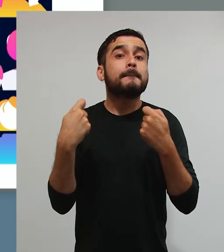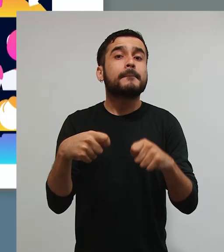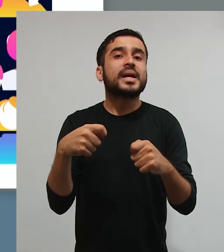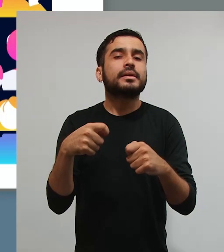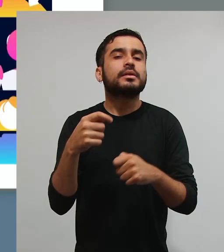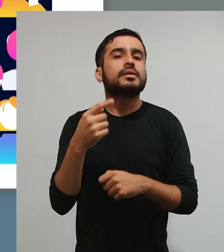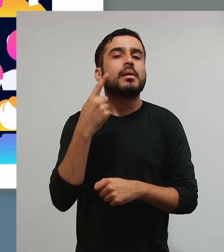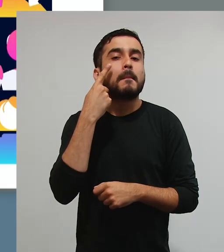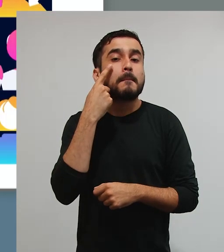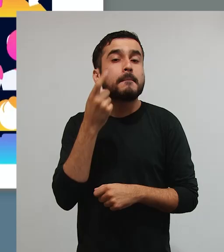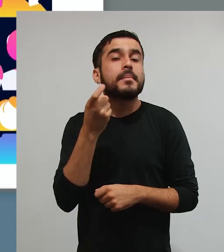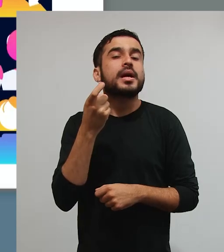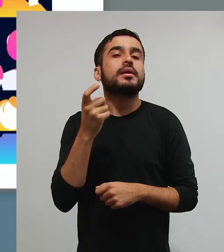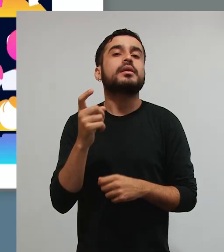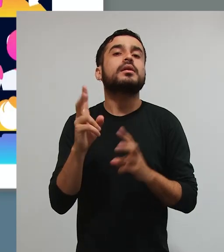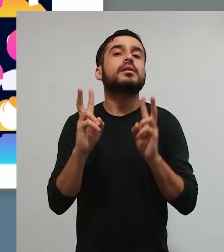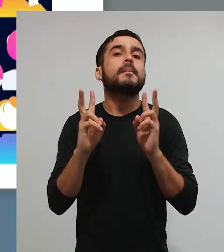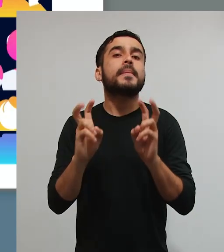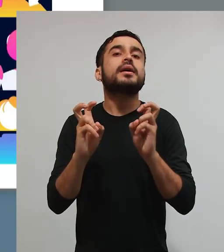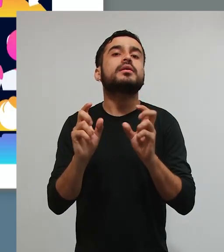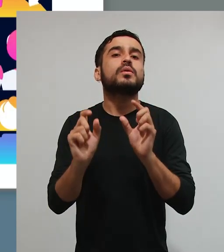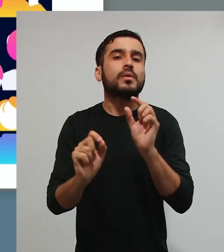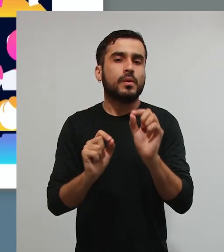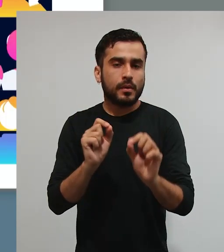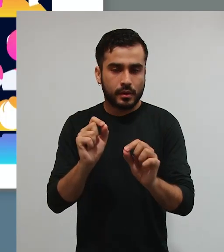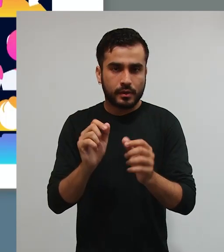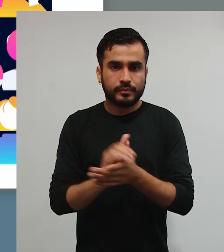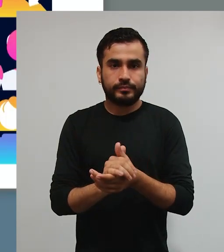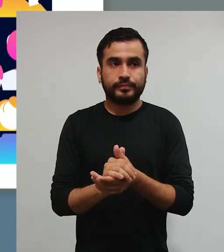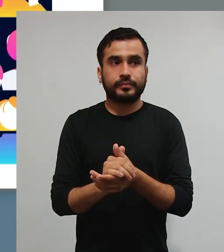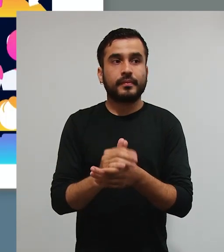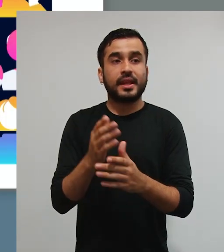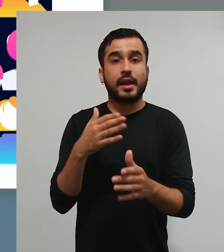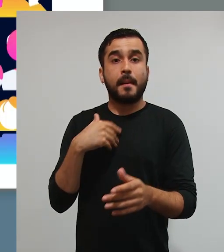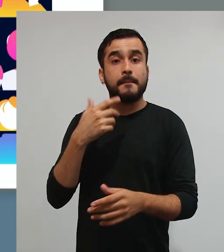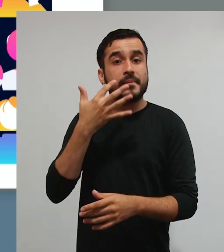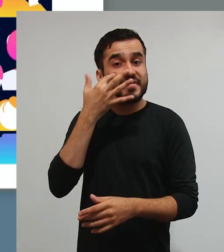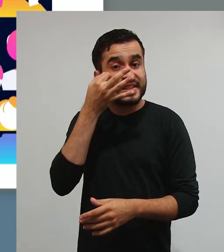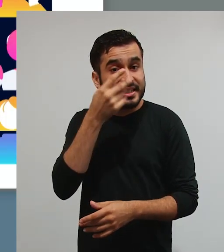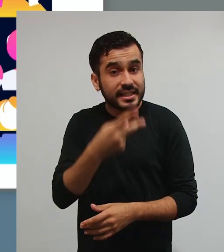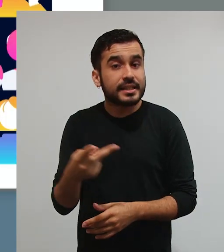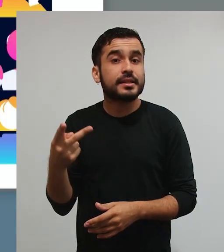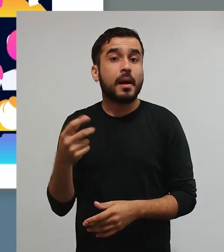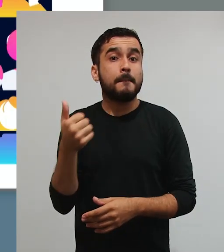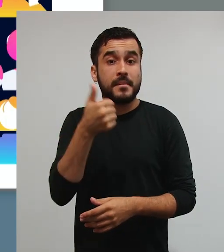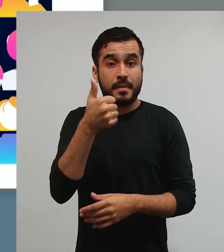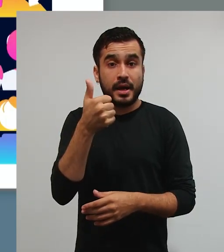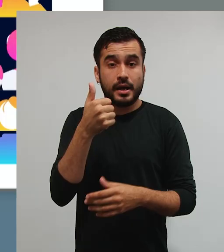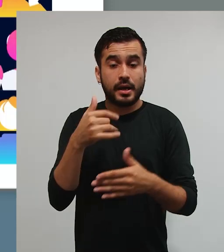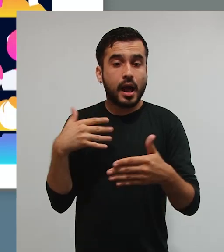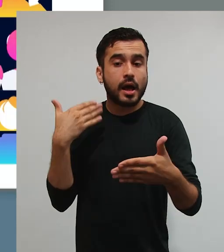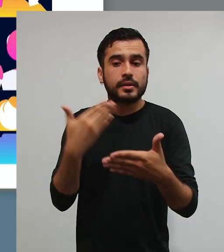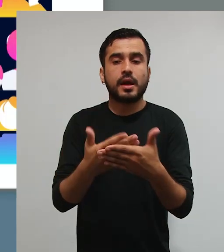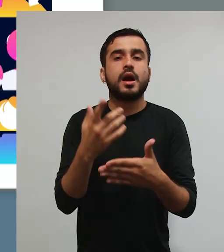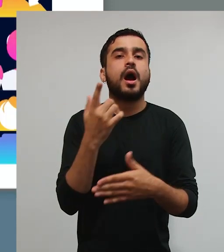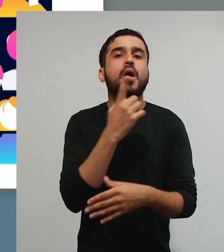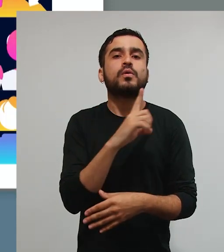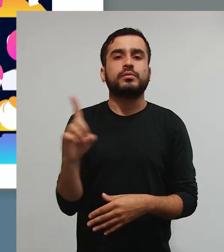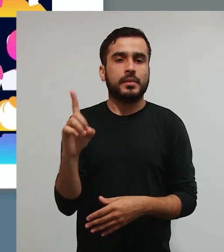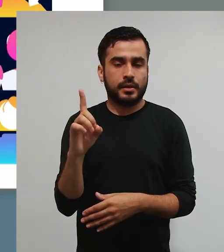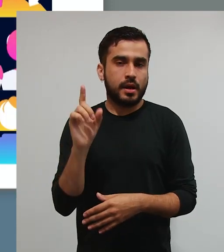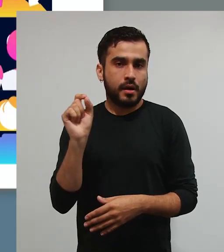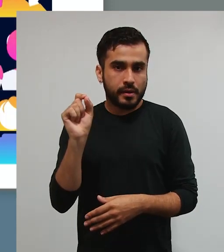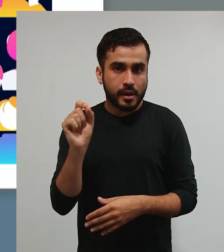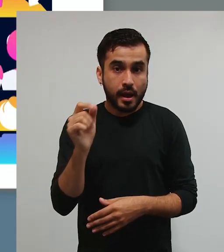que, lembra, o grupo focal ele acontece da primeira visita até a última visita, que são essas pessoas da